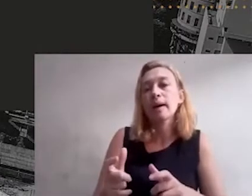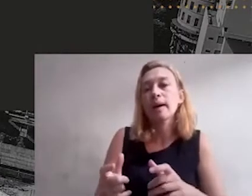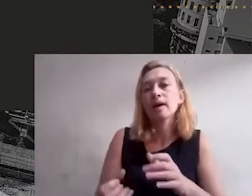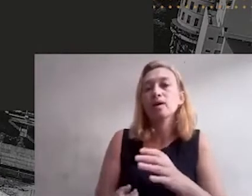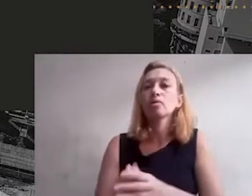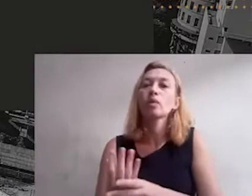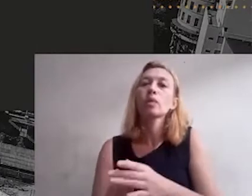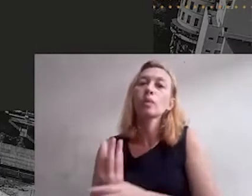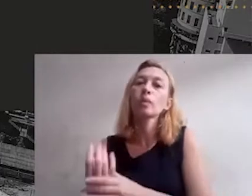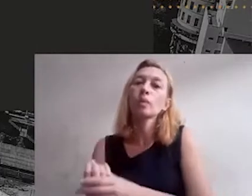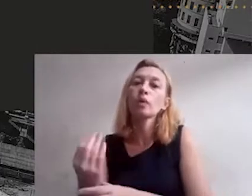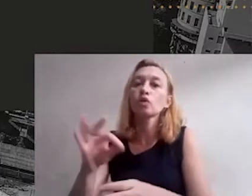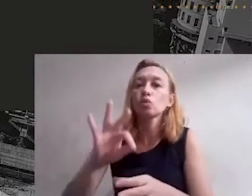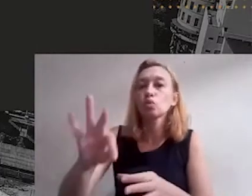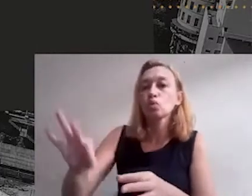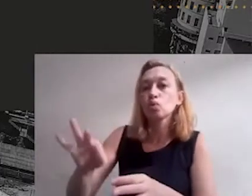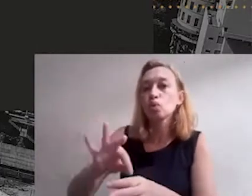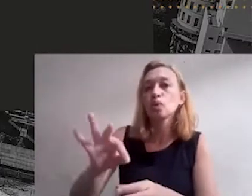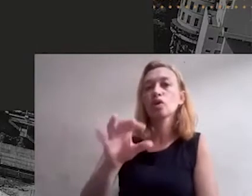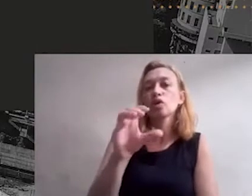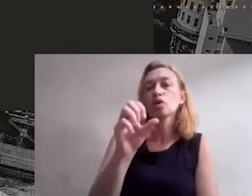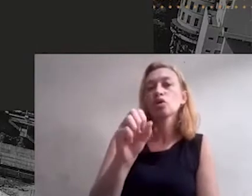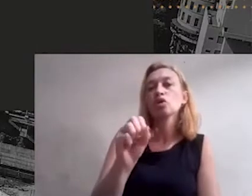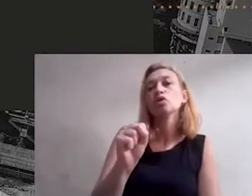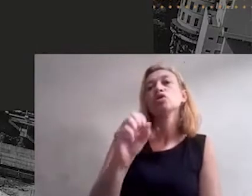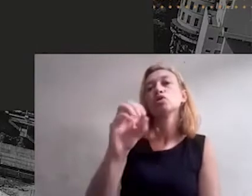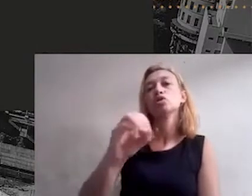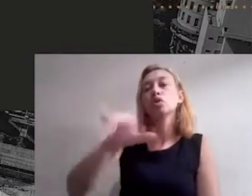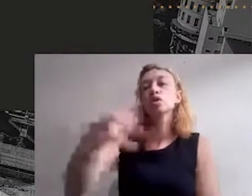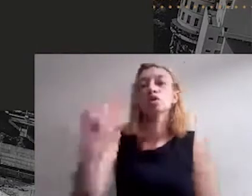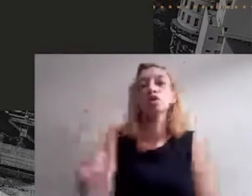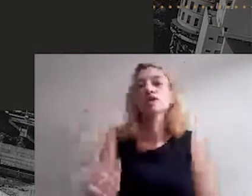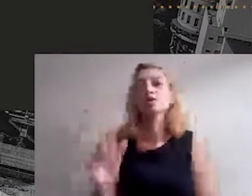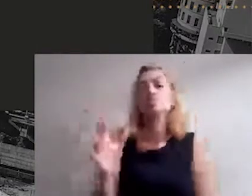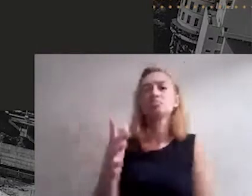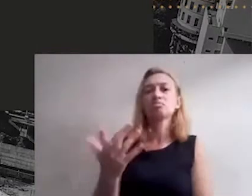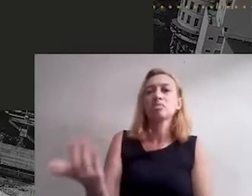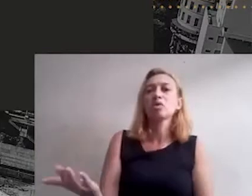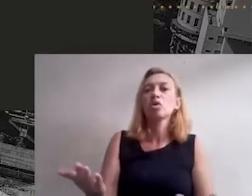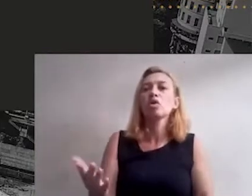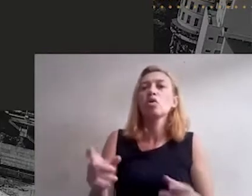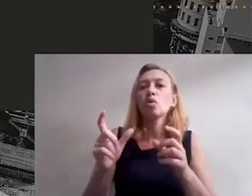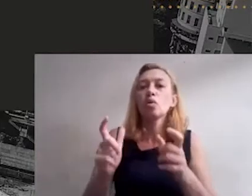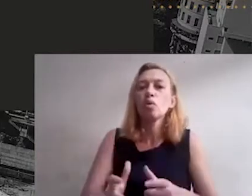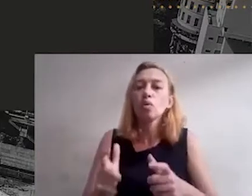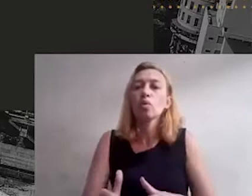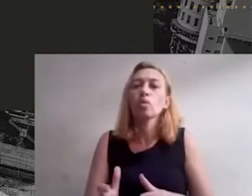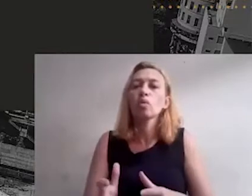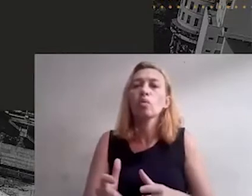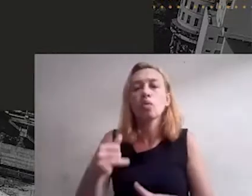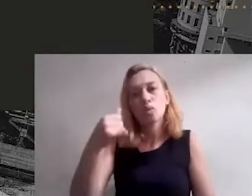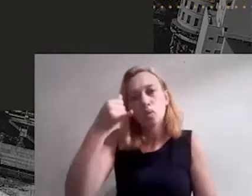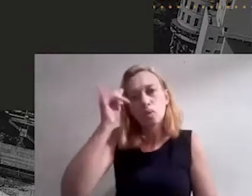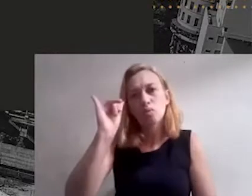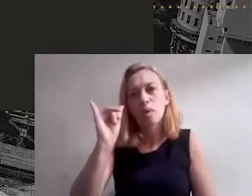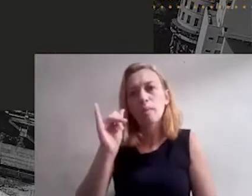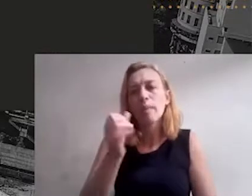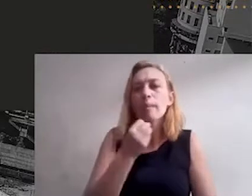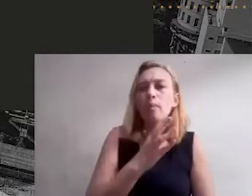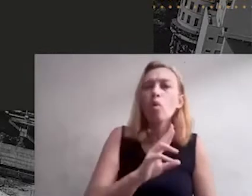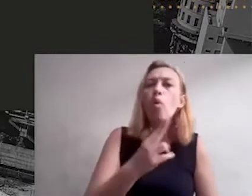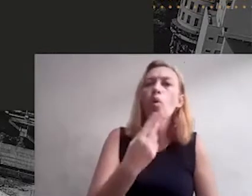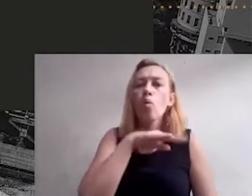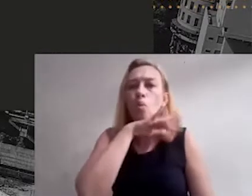essas tensões e uma certa indefinição. O garimpo é bom ou é ruim? Então, o país não decidiu